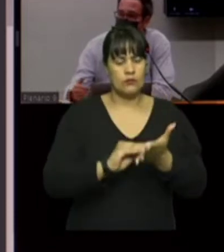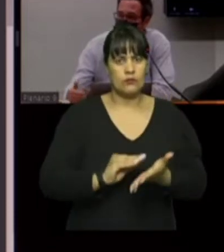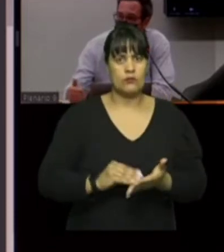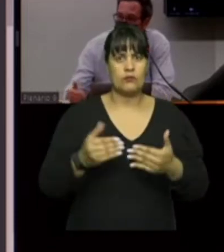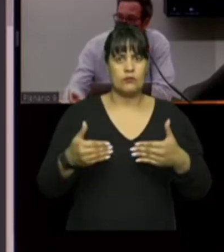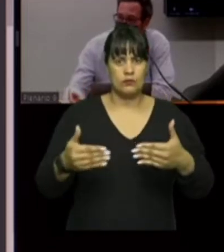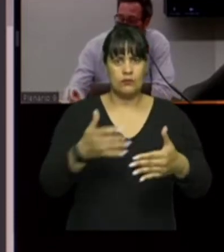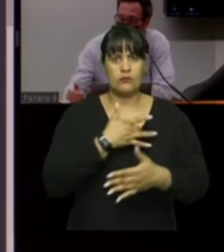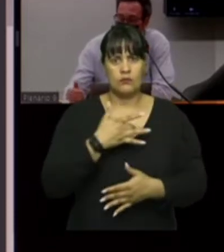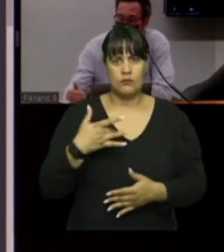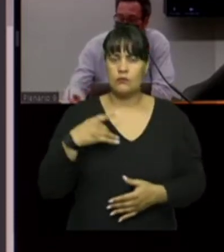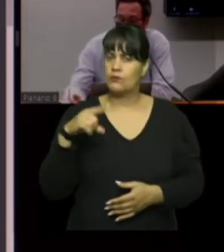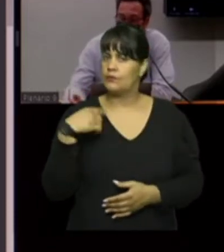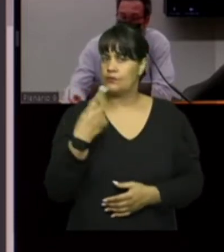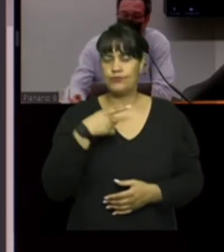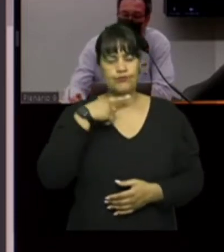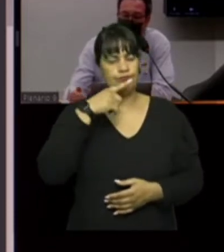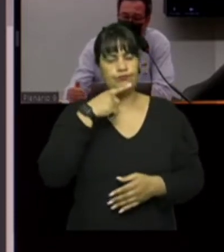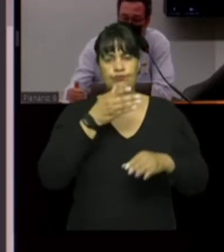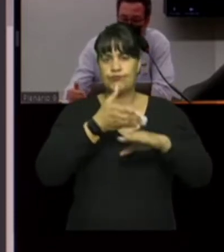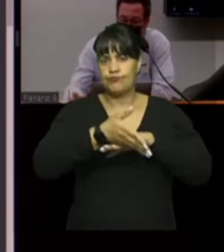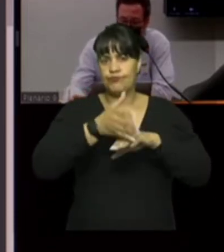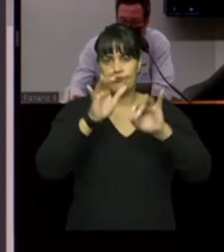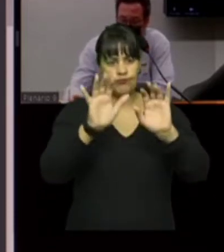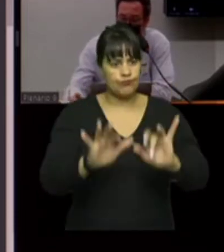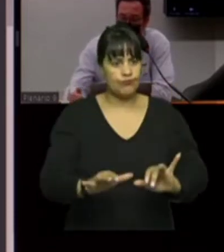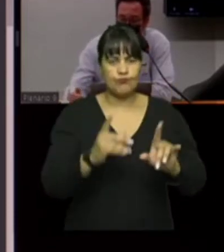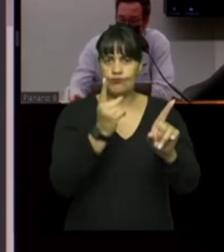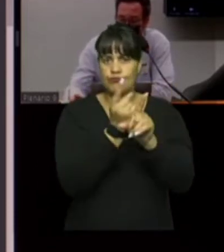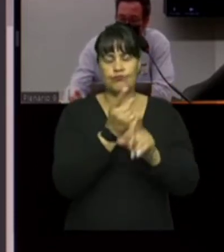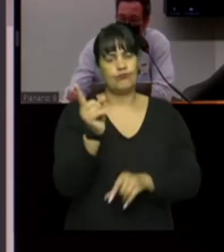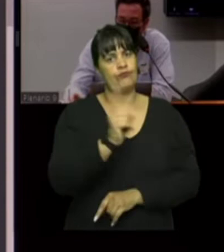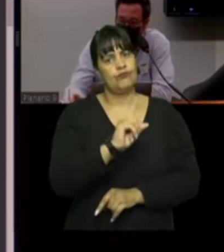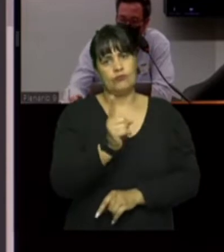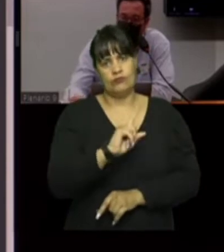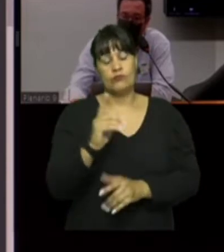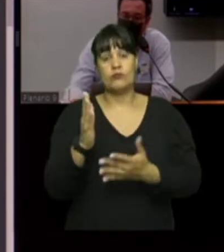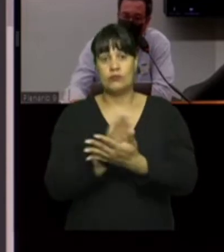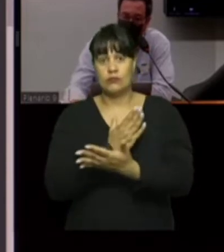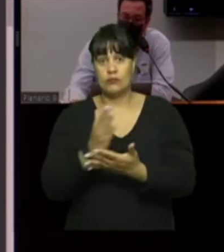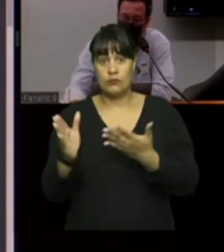algumas janelas de acessamento de dados foram